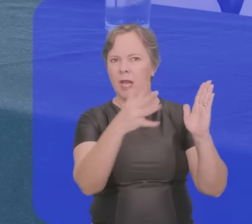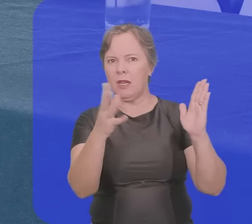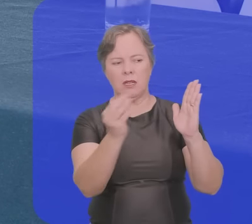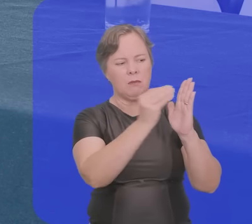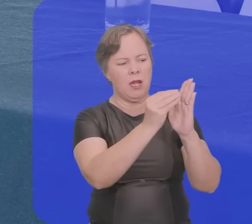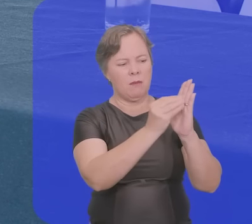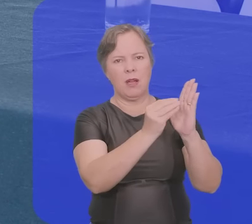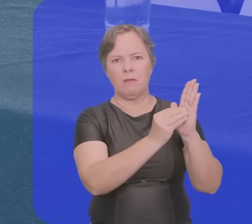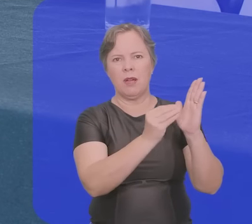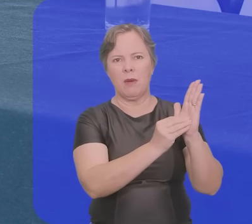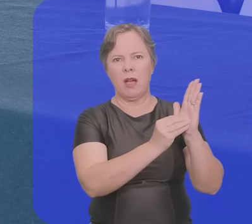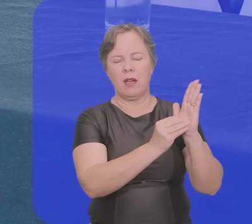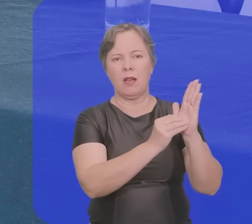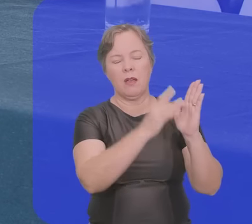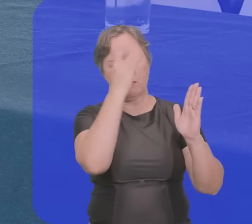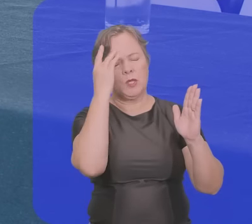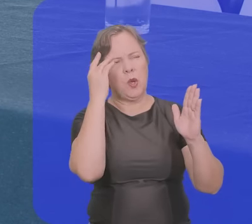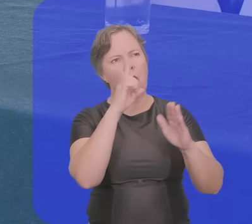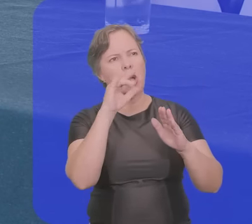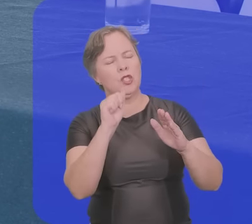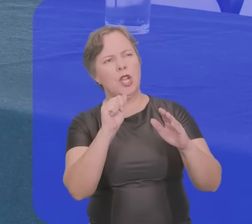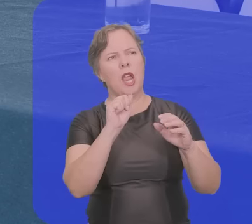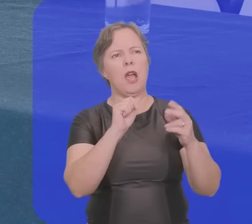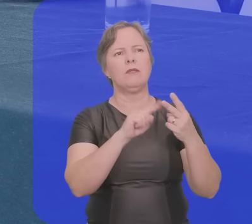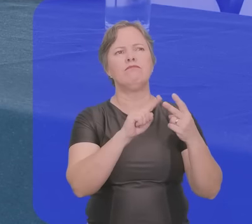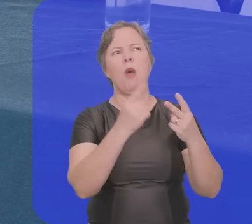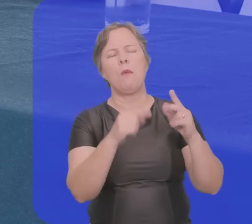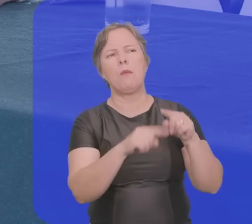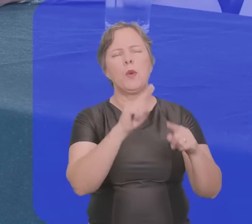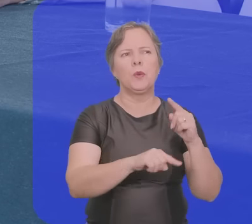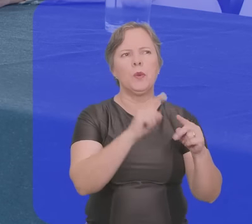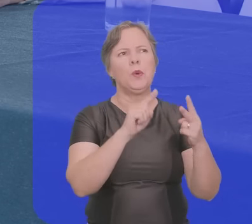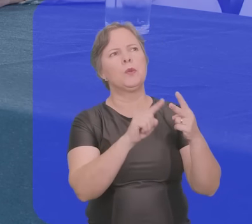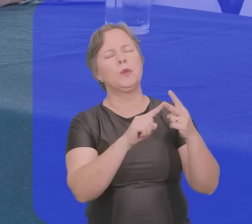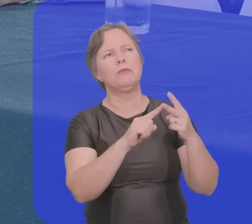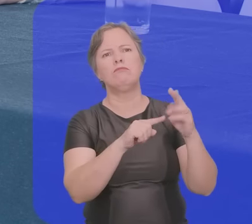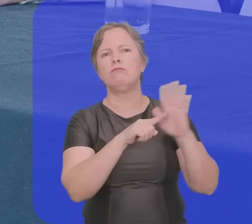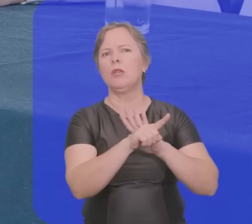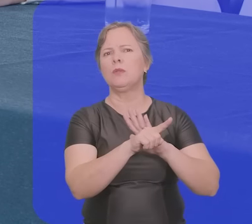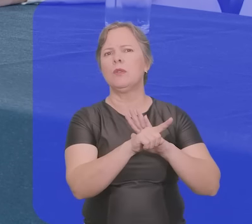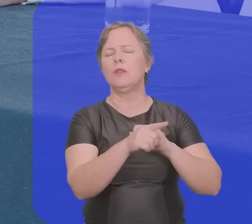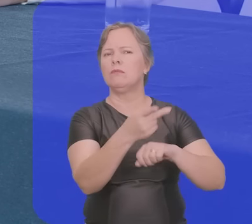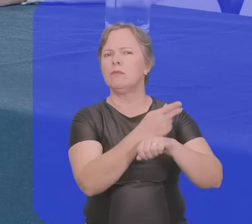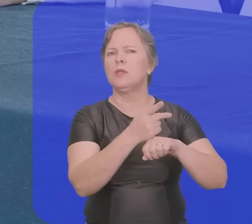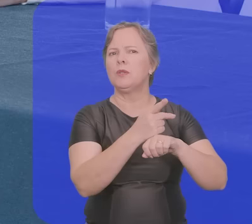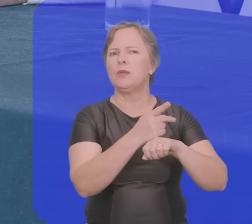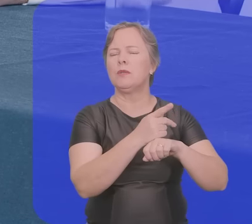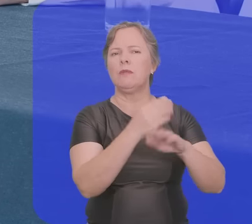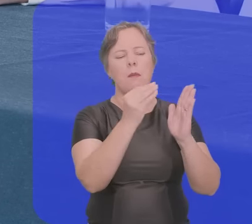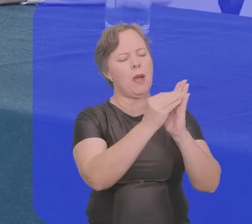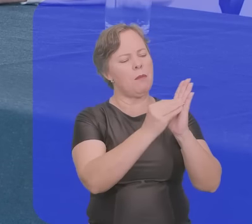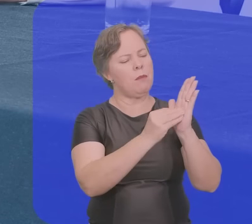anota, olha, o consumidor procurou tal produto, né? A data e o produto que foi procurado. Depois ele consegue fazer